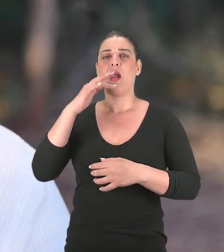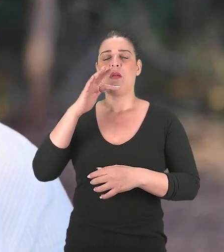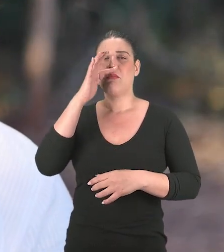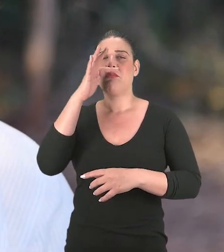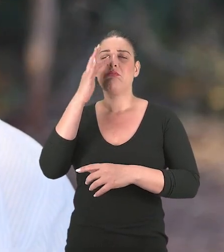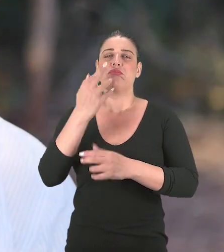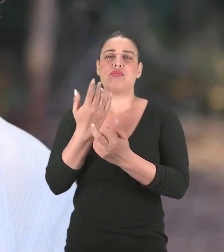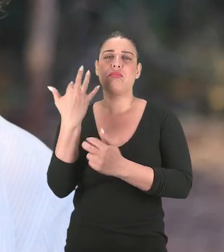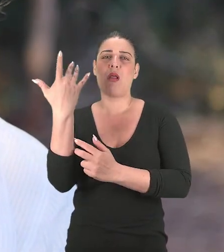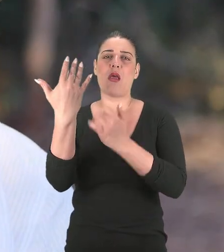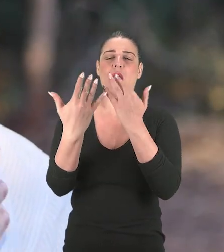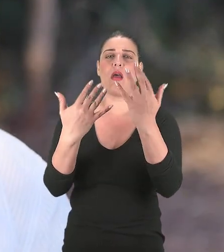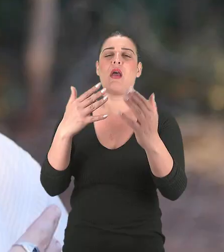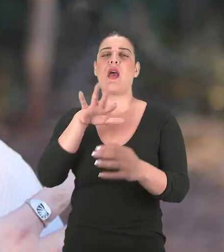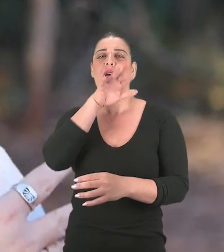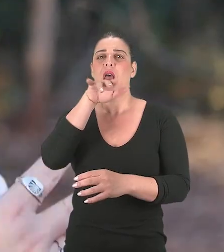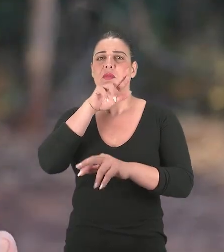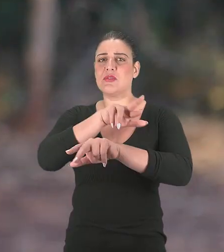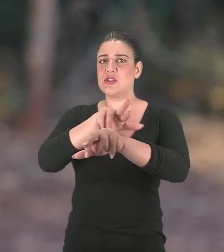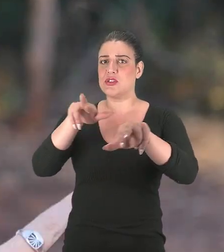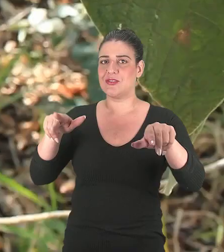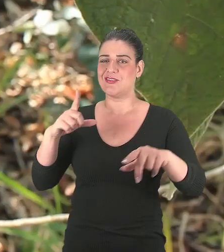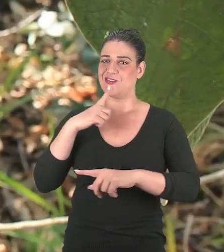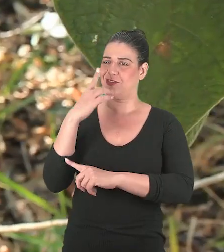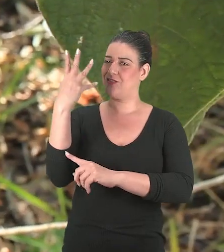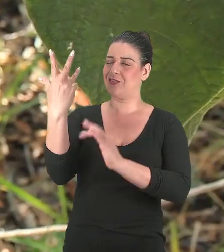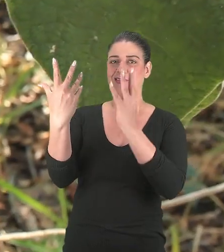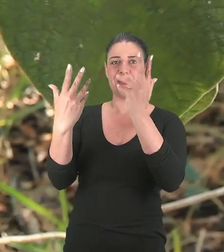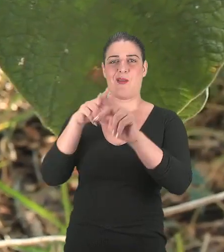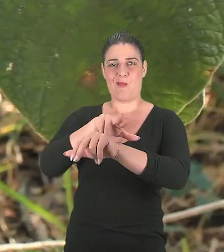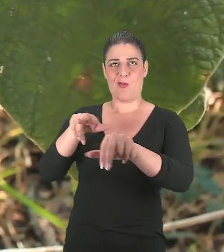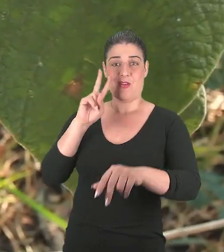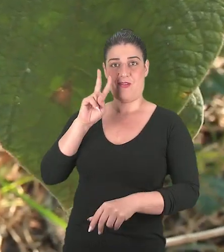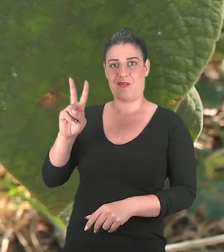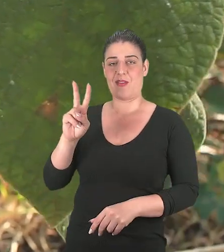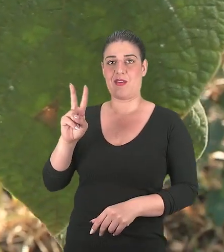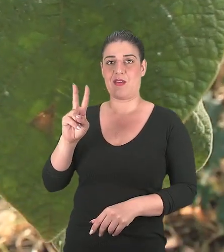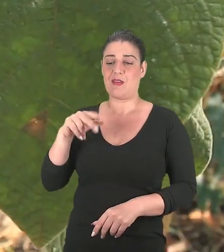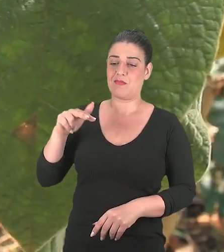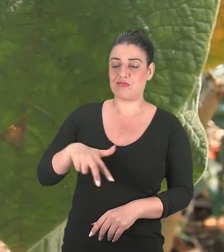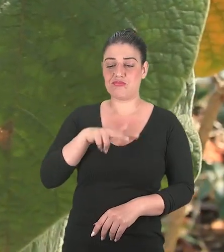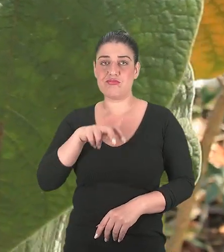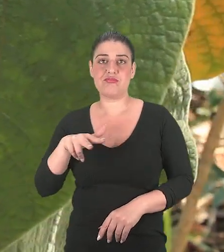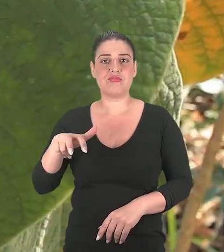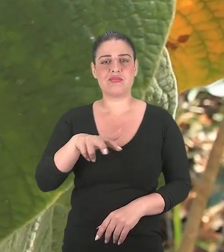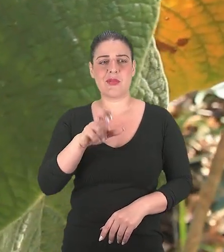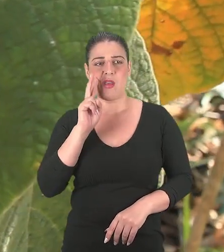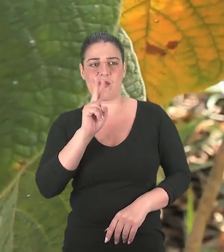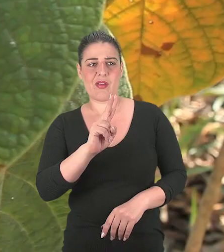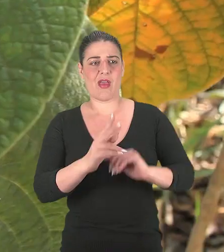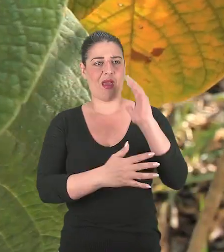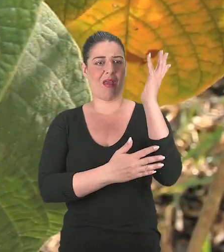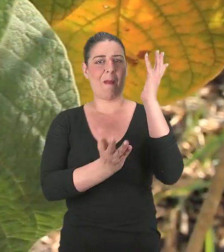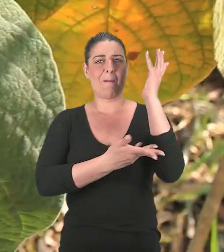moro numa área com uma grande mata, uma pequena grande mata. Se você andar aí também, você vai ver